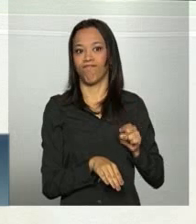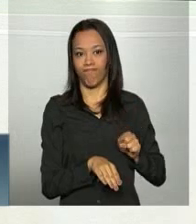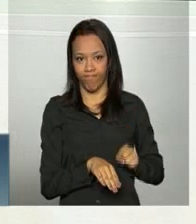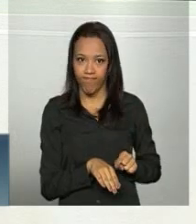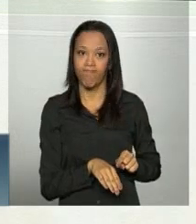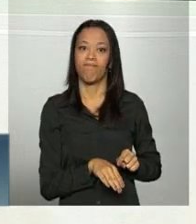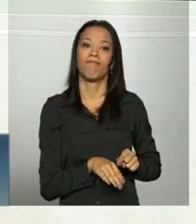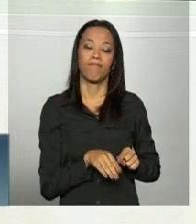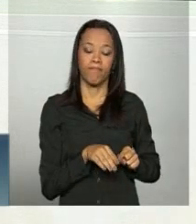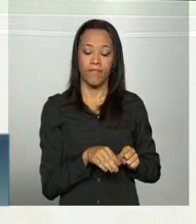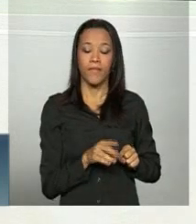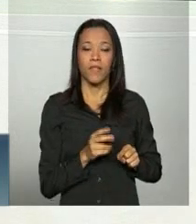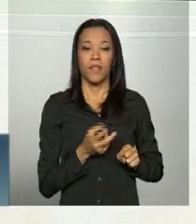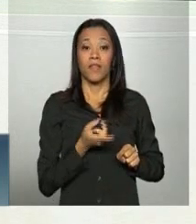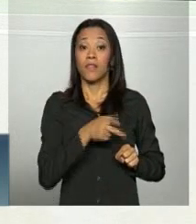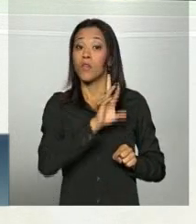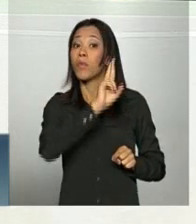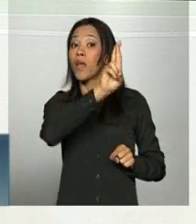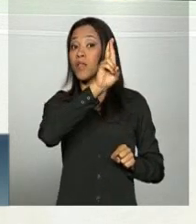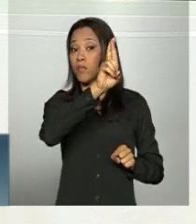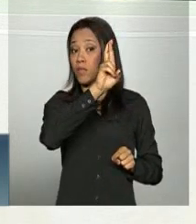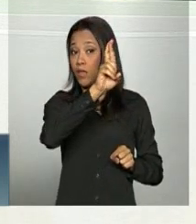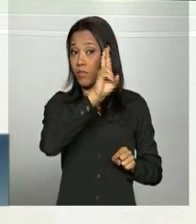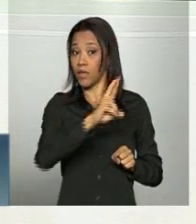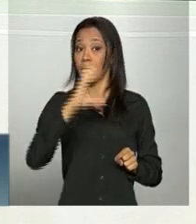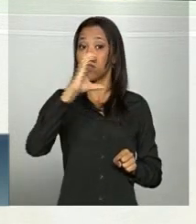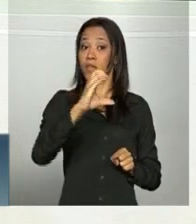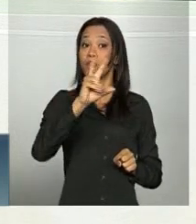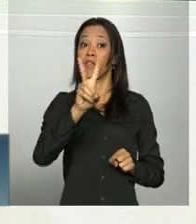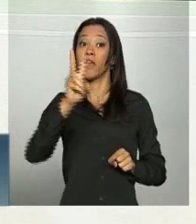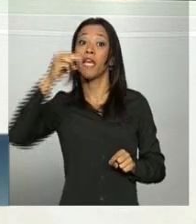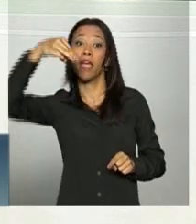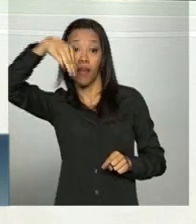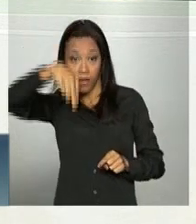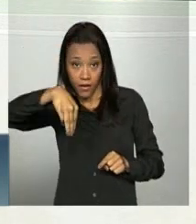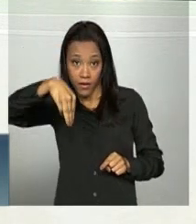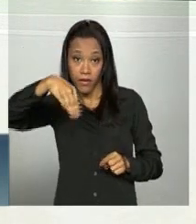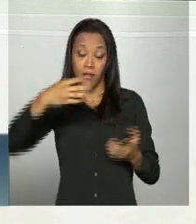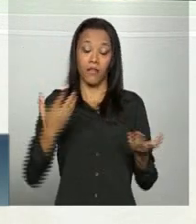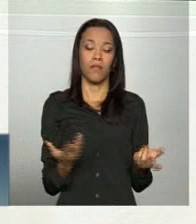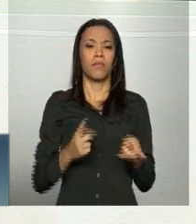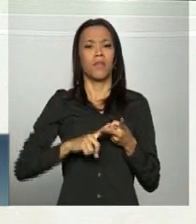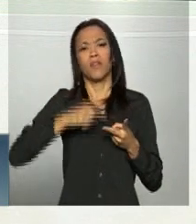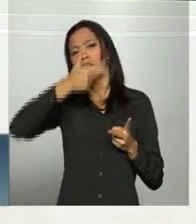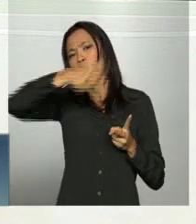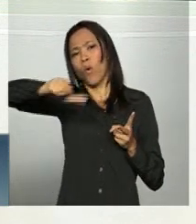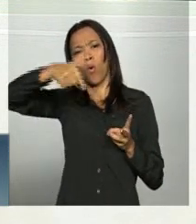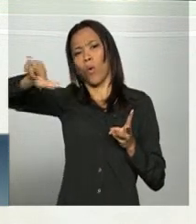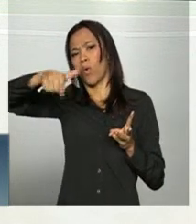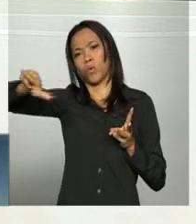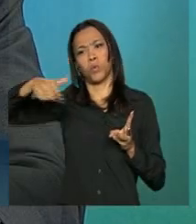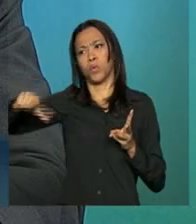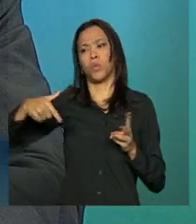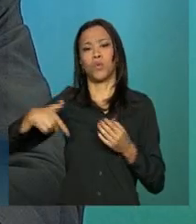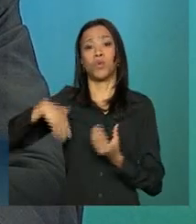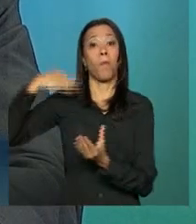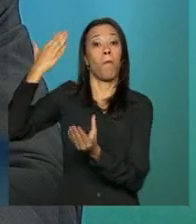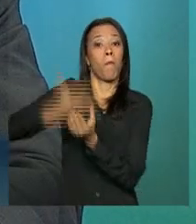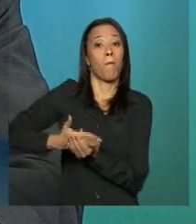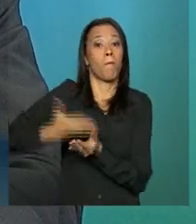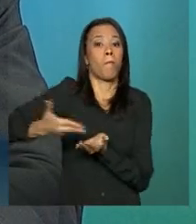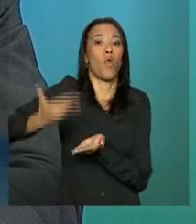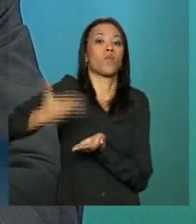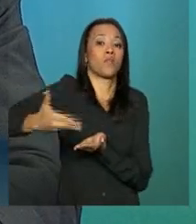estar sob supervisão da CVM, com todos os processos, né, de governança